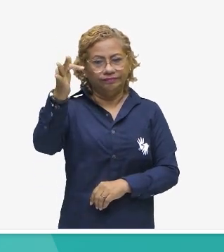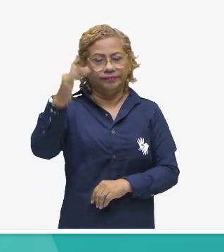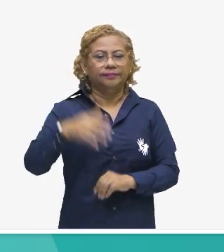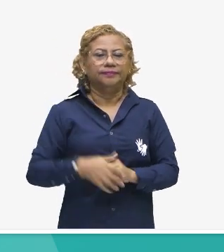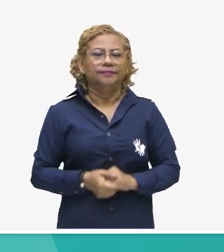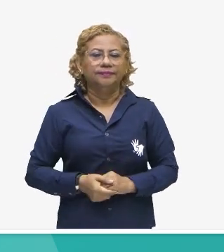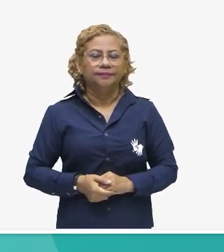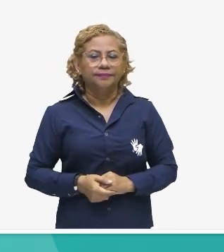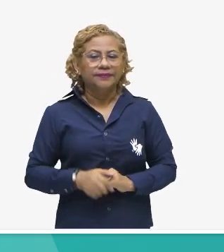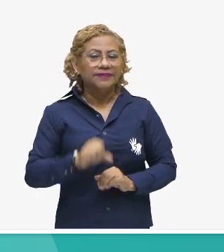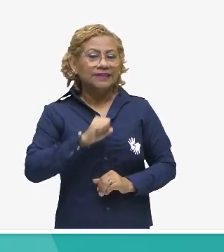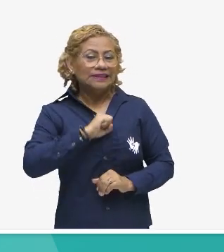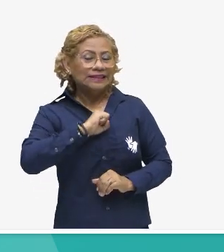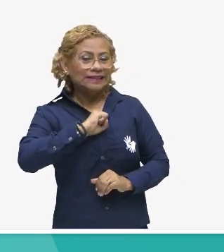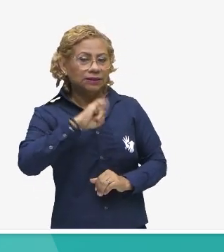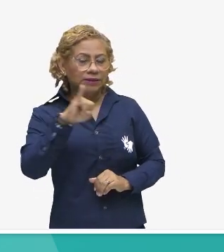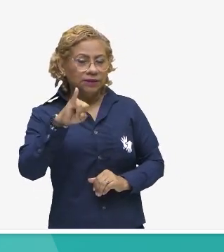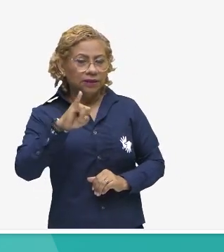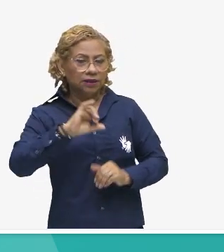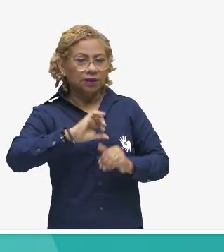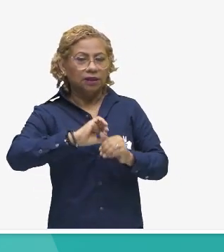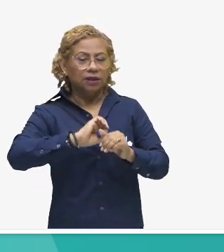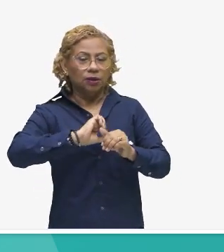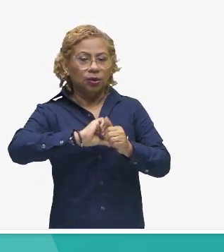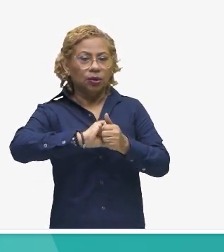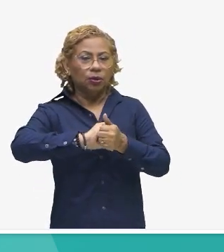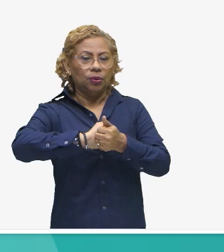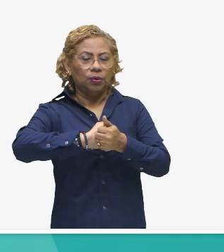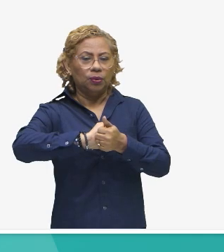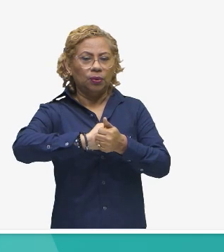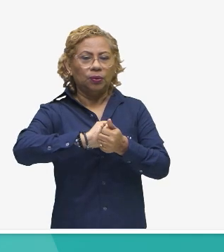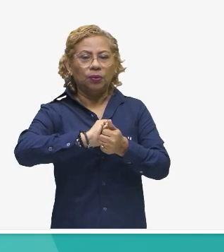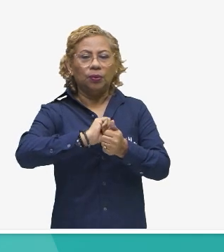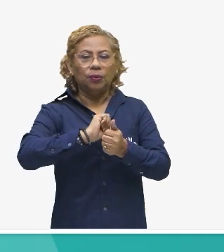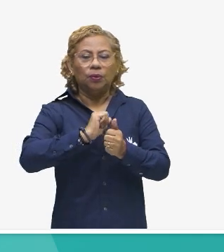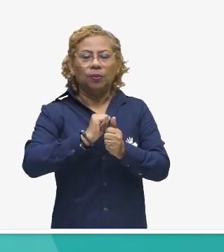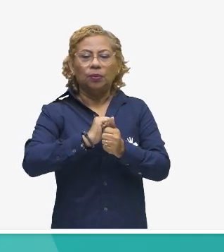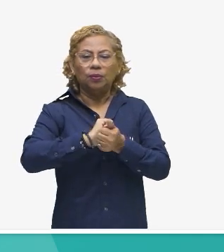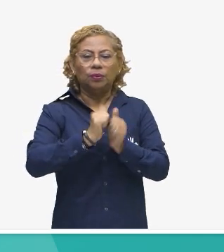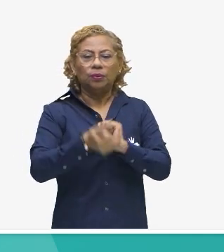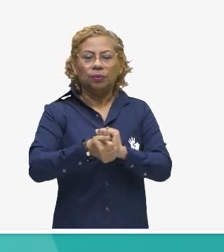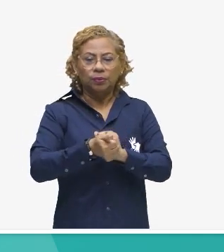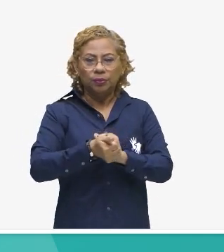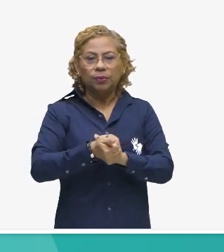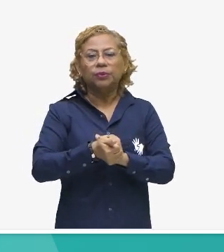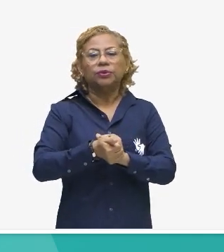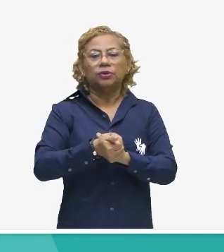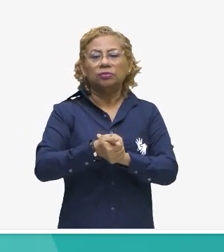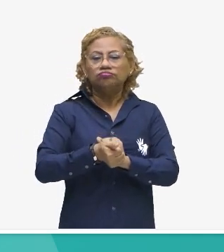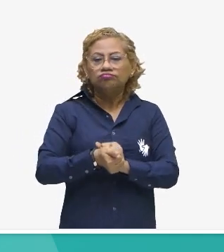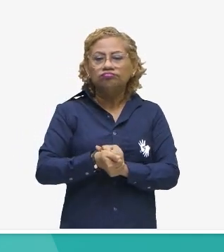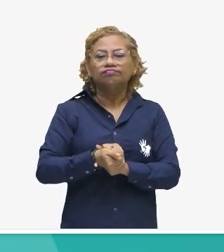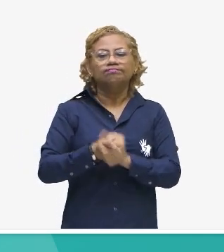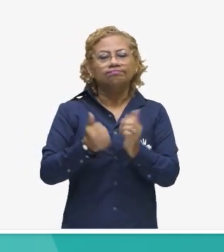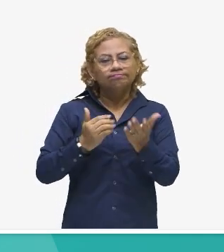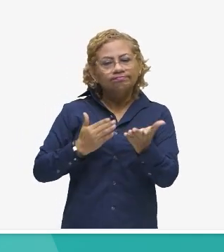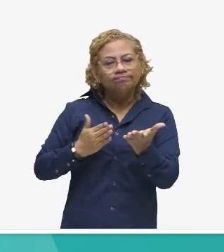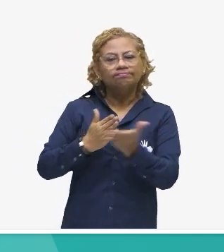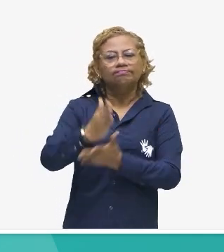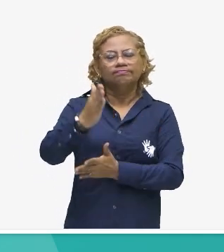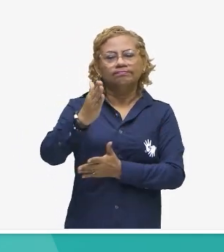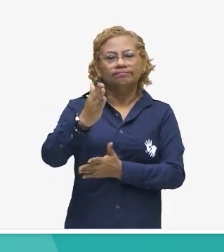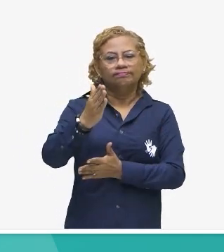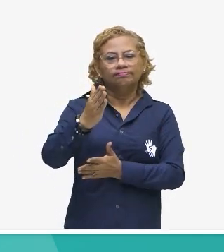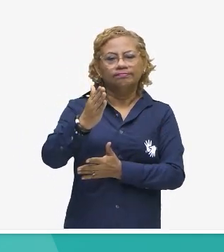time ganhasse aquele jogo, iria, que o verbo iria para a final do